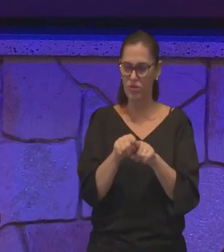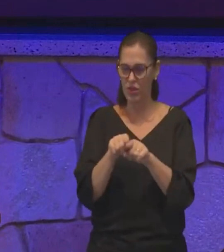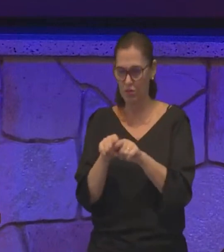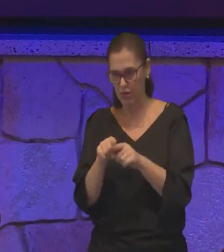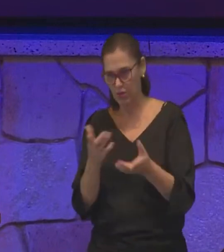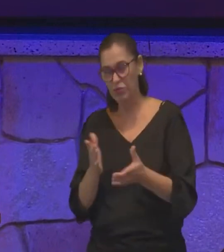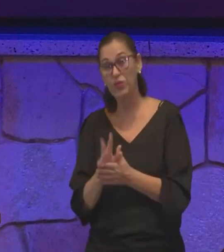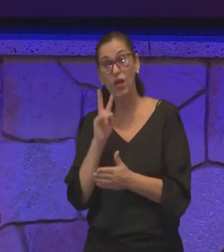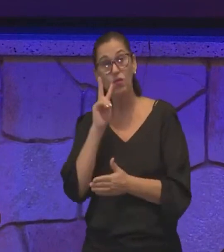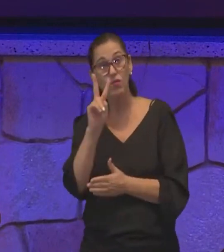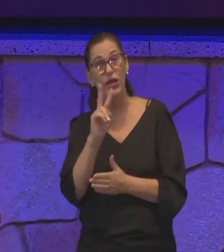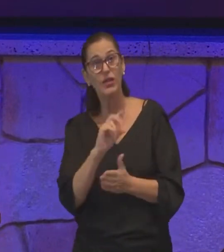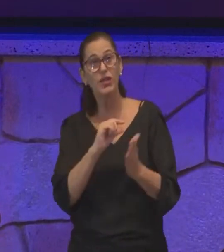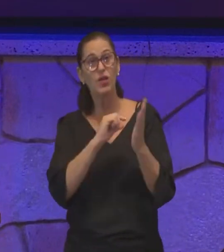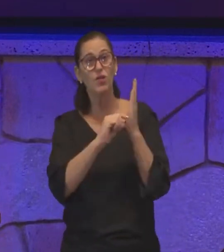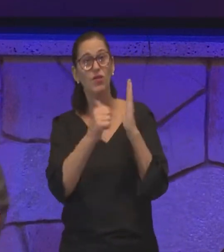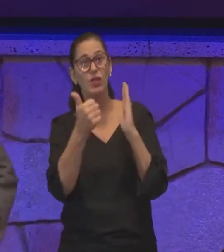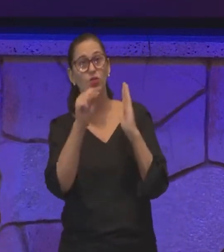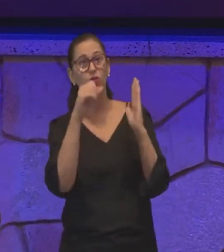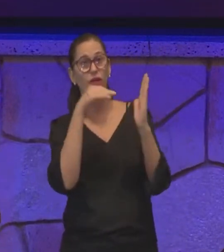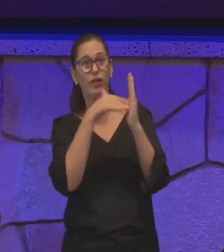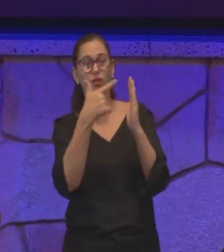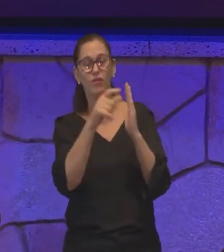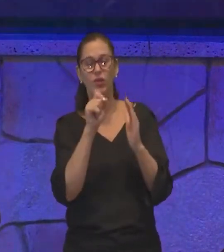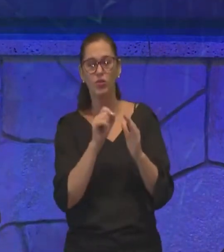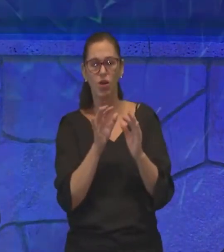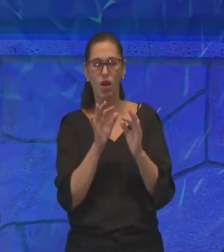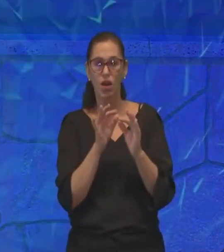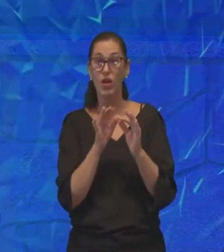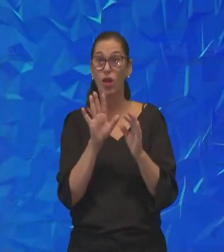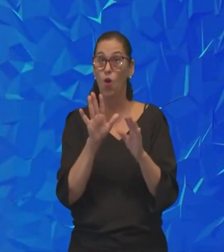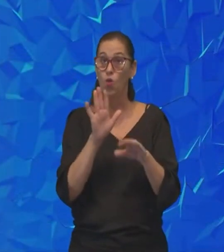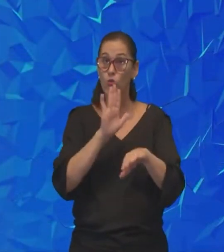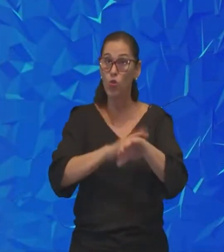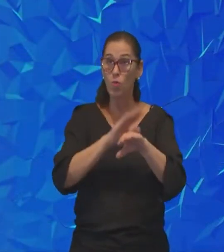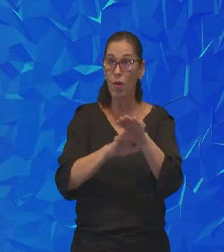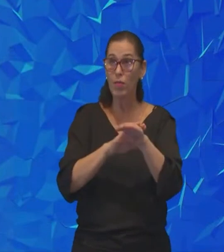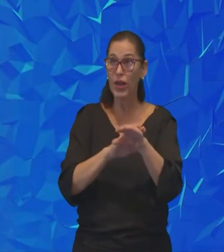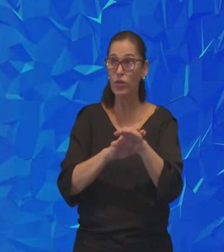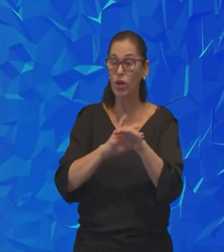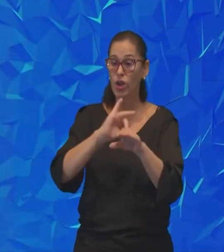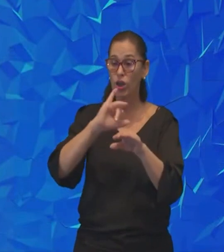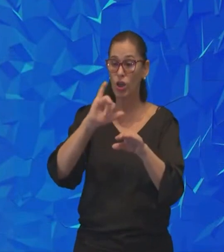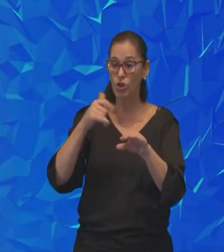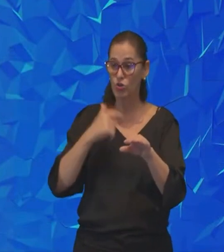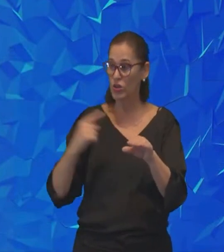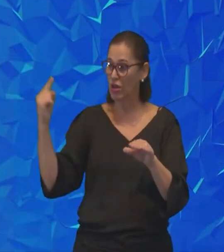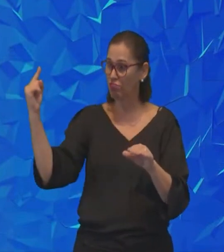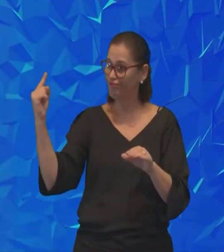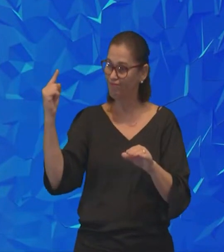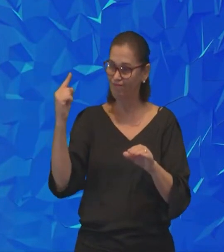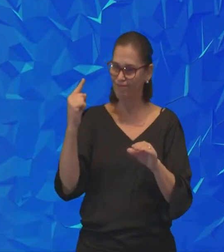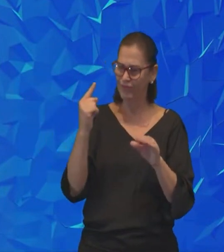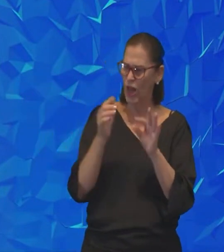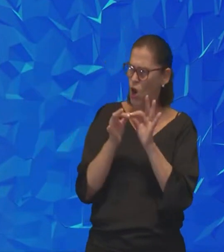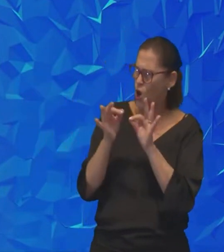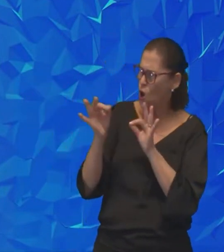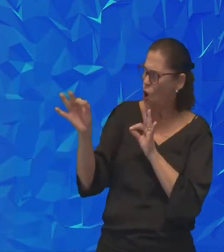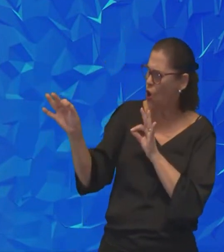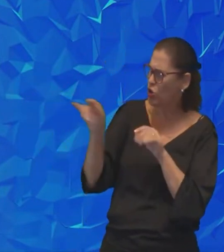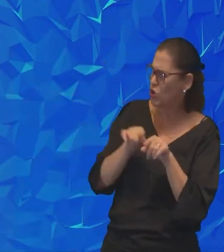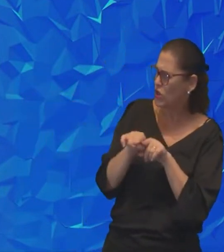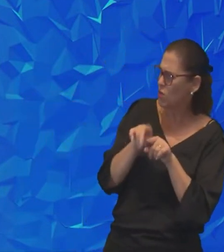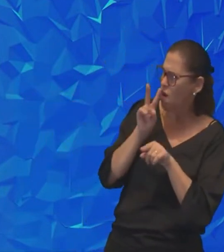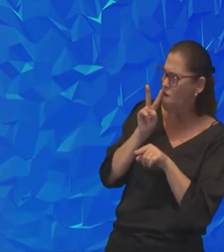comigo aqui os versos 18 a 20. De longe, quando seu irmão aparece, quando José é avistado por seus irmãos que estão no campo,